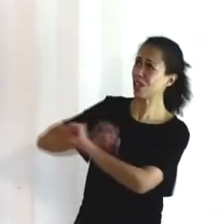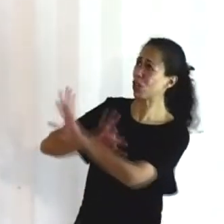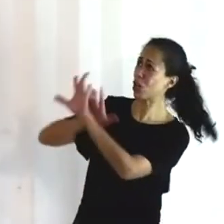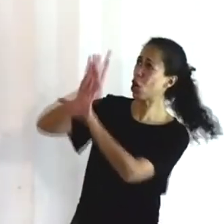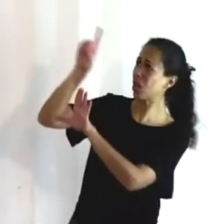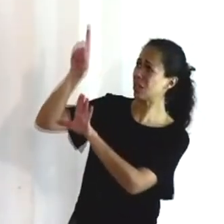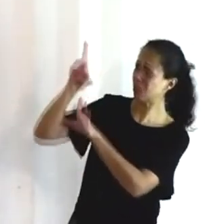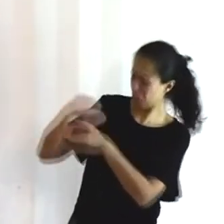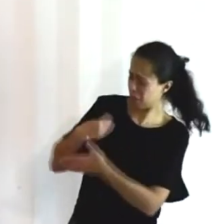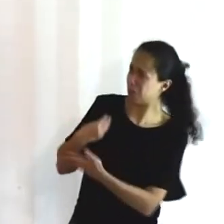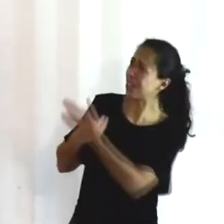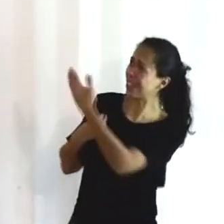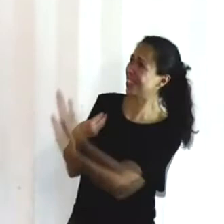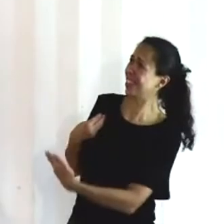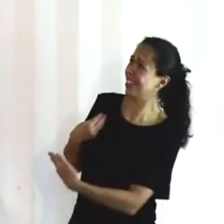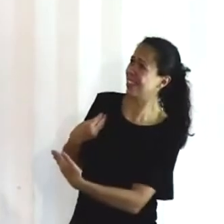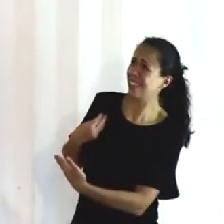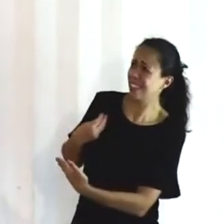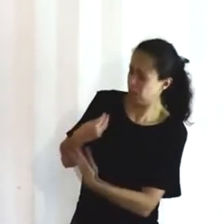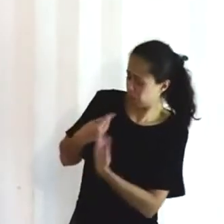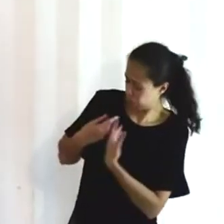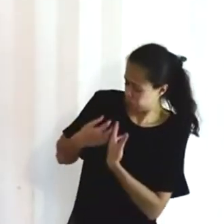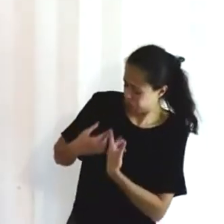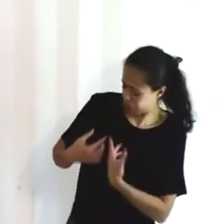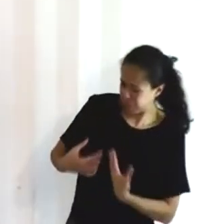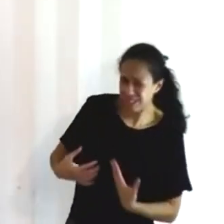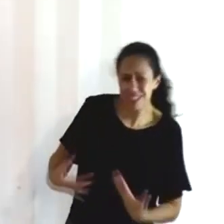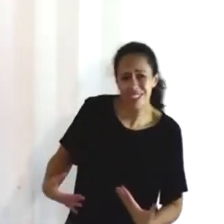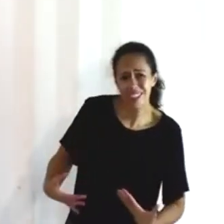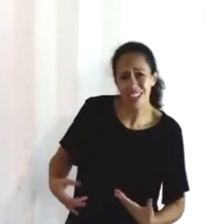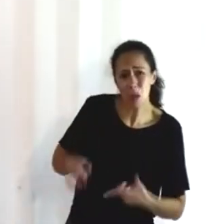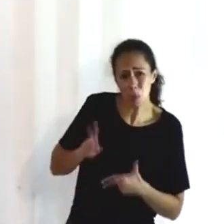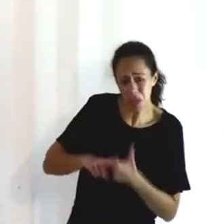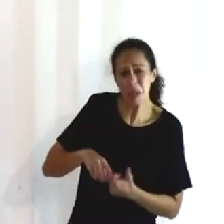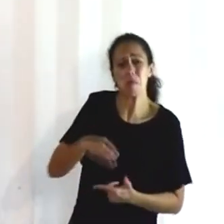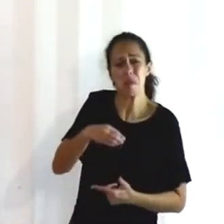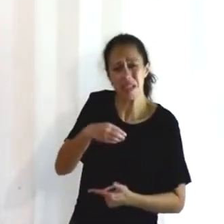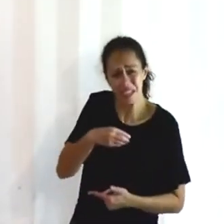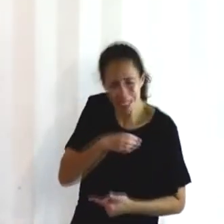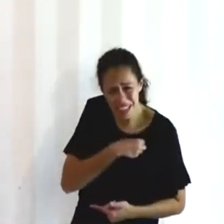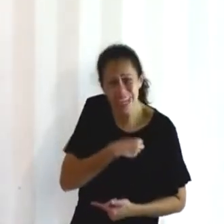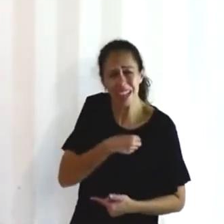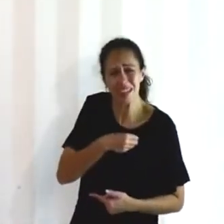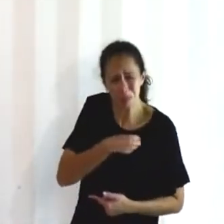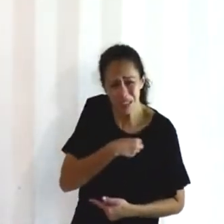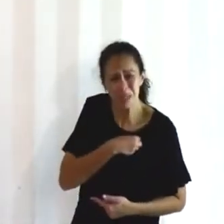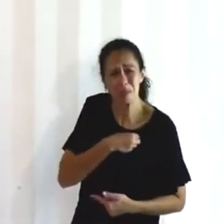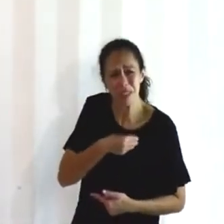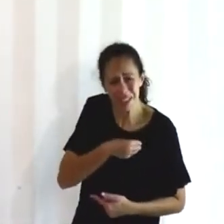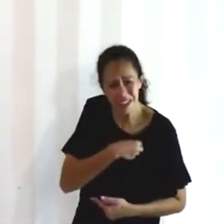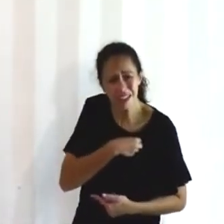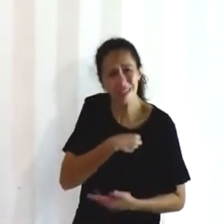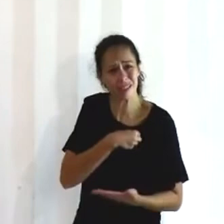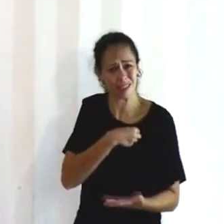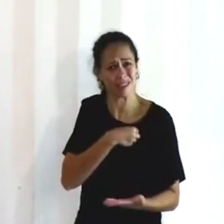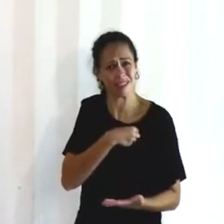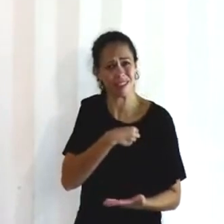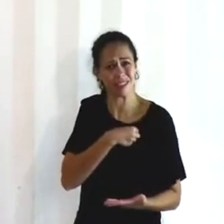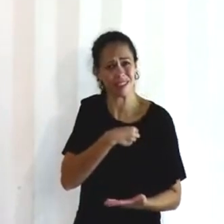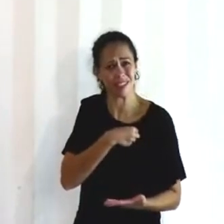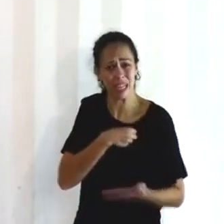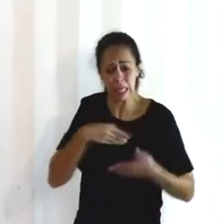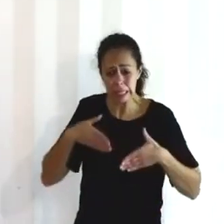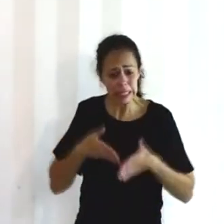a nossa vida não tem valor algum em nós. Nós nascemos na iniquidade, pecadores desde o